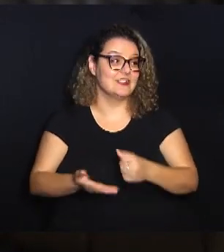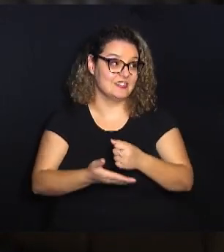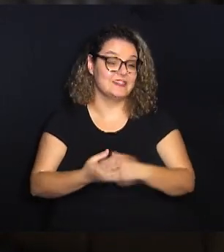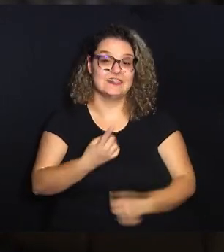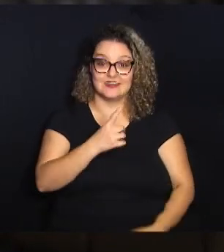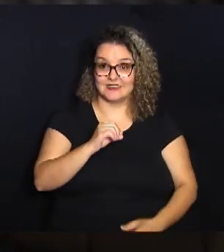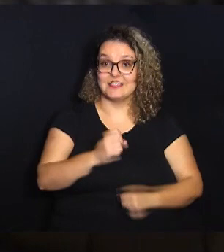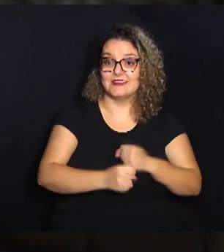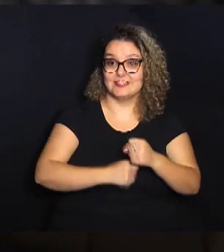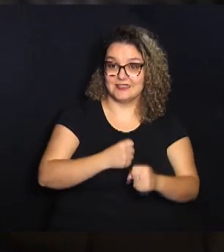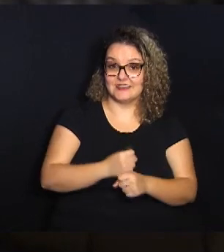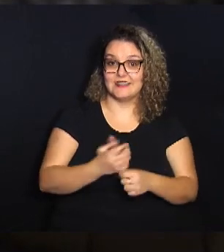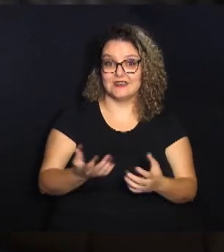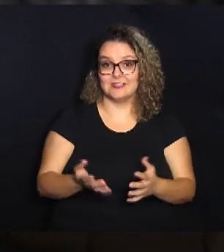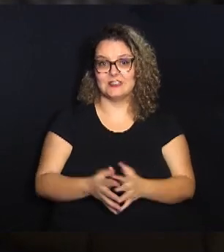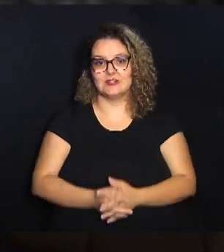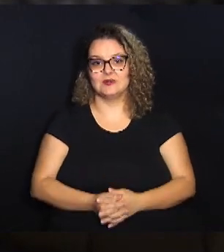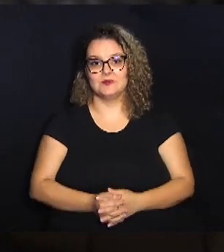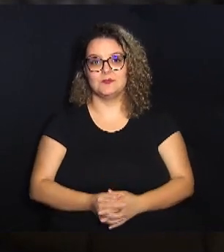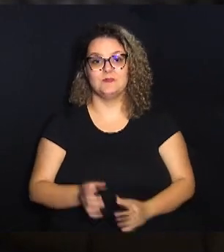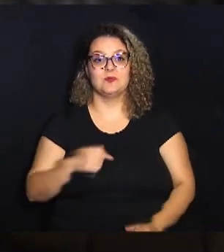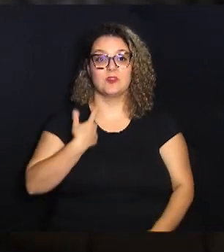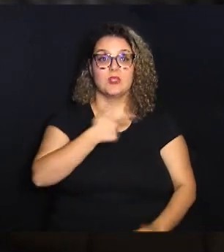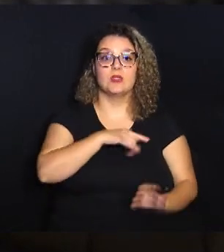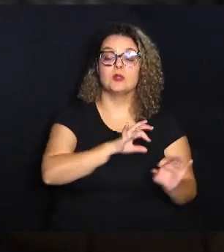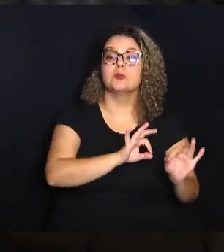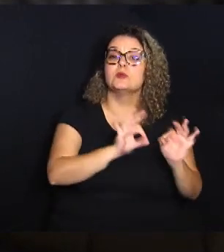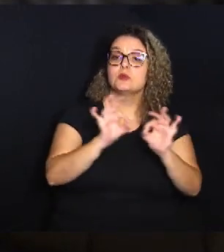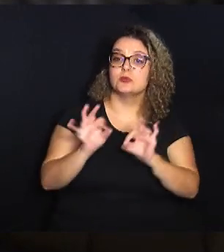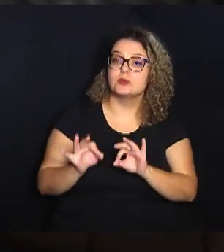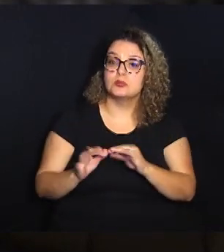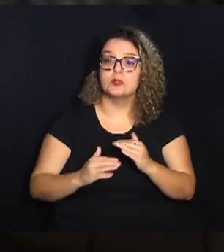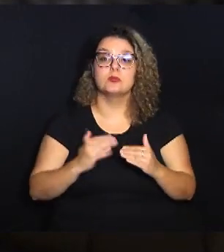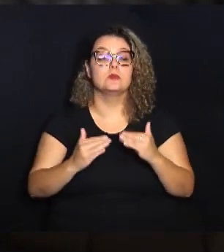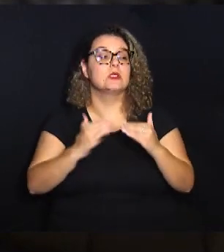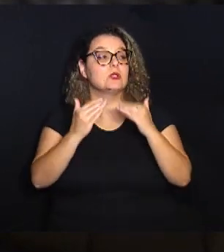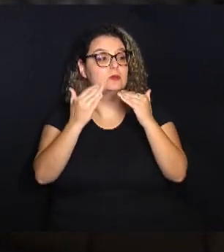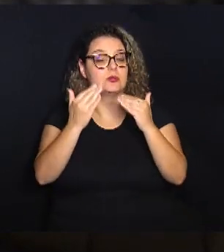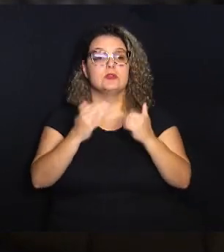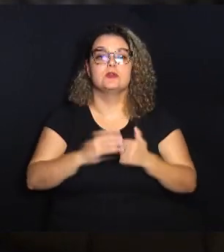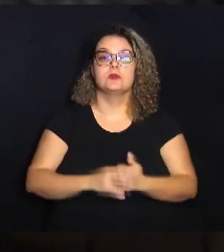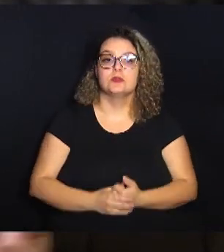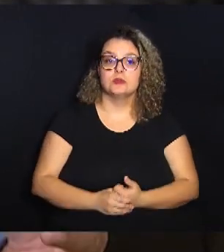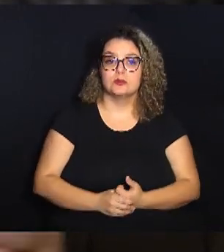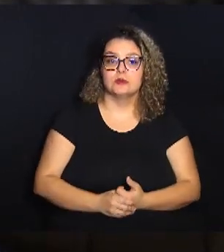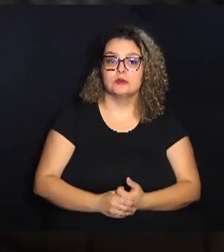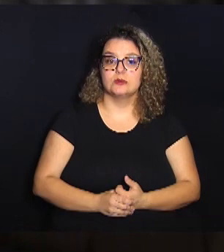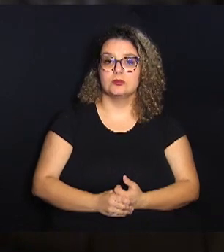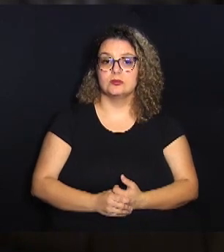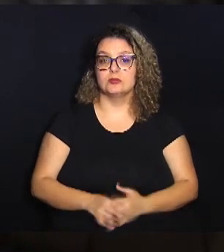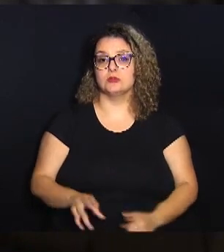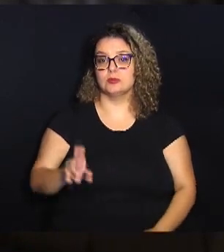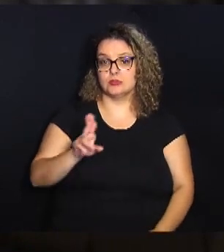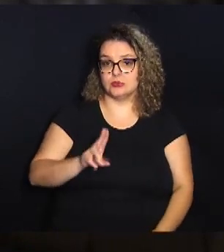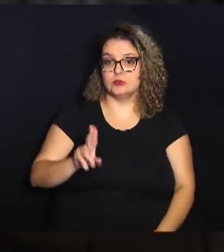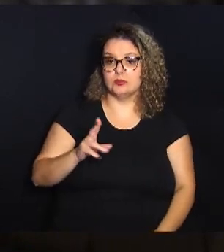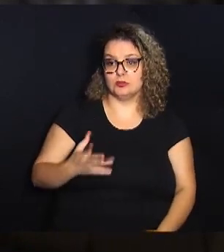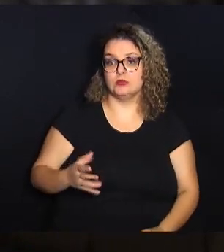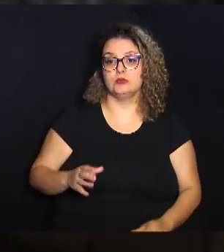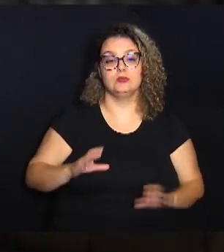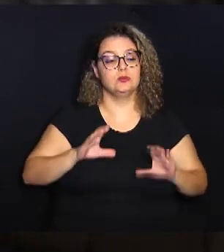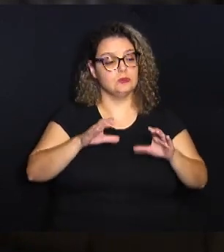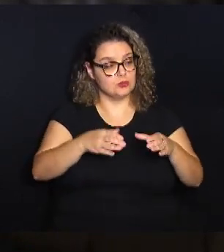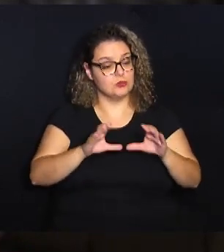10 anos, né? E a gente acompanhou assim, a evolução e a implementação de um conjunto